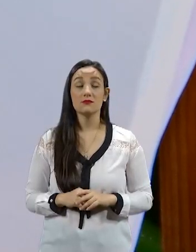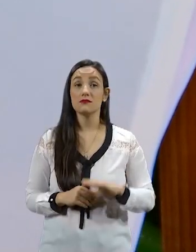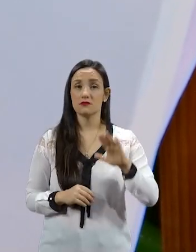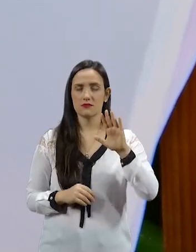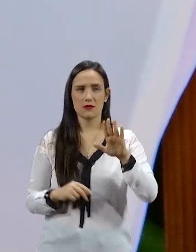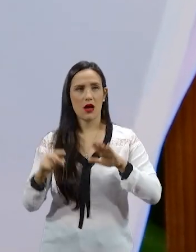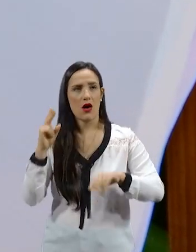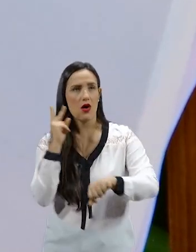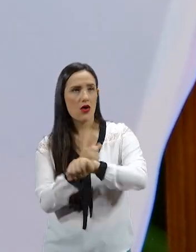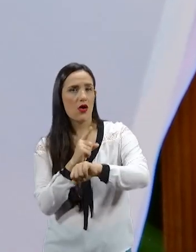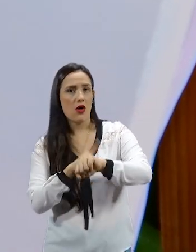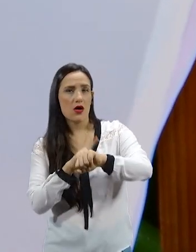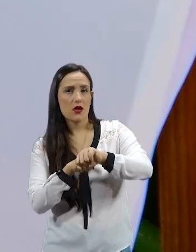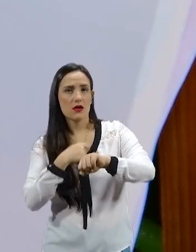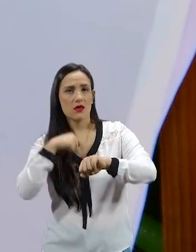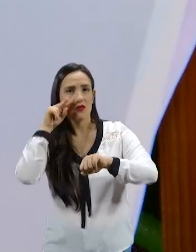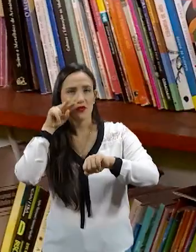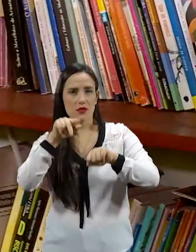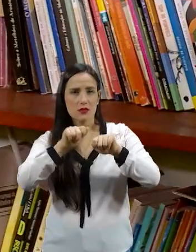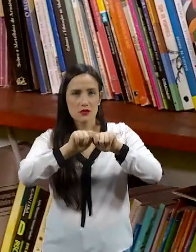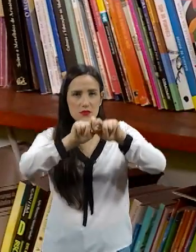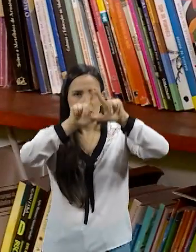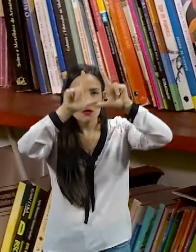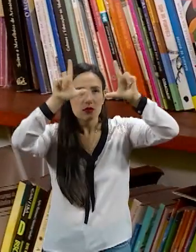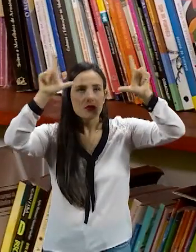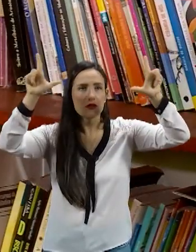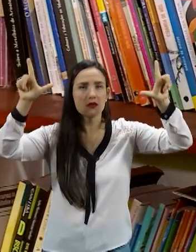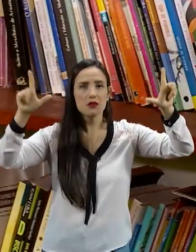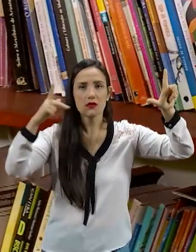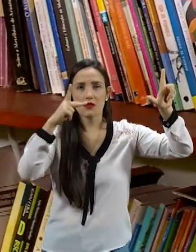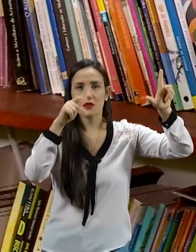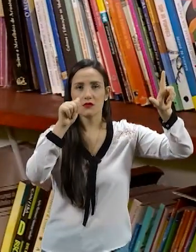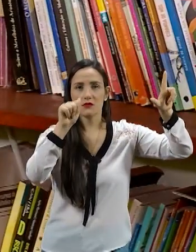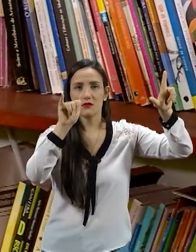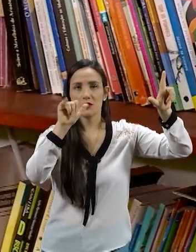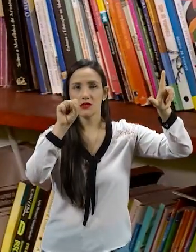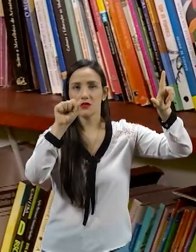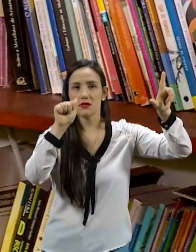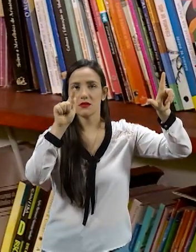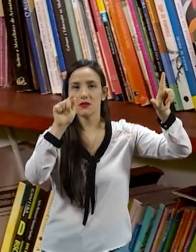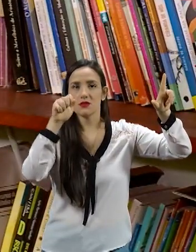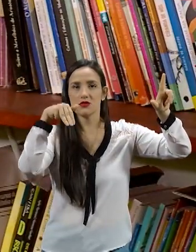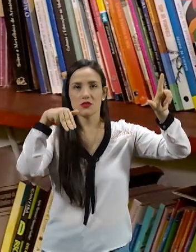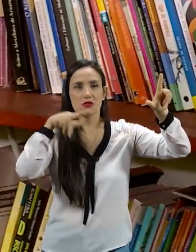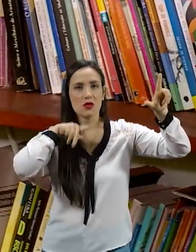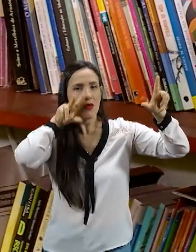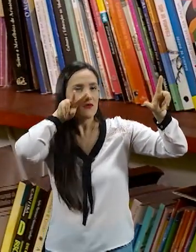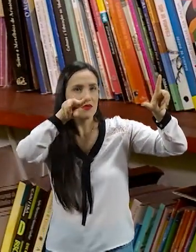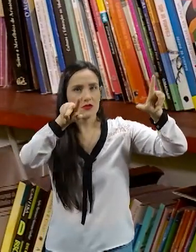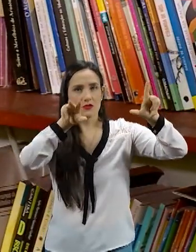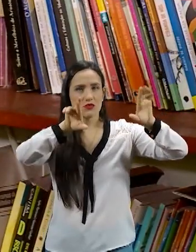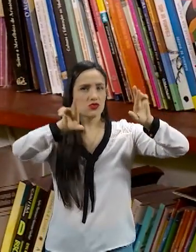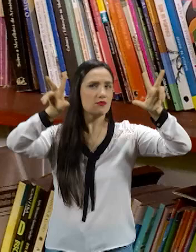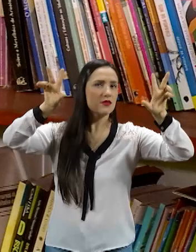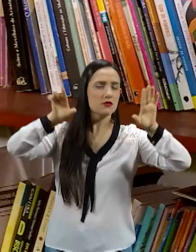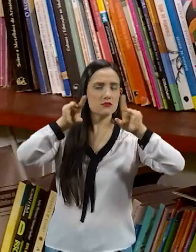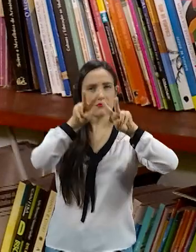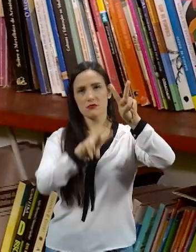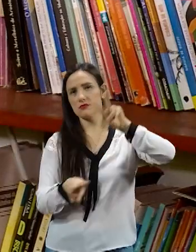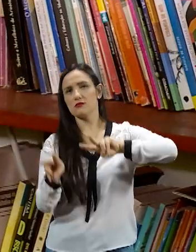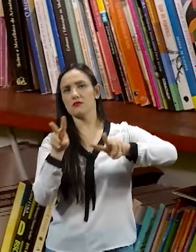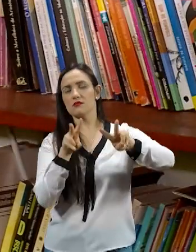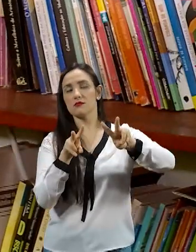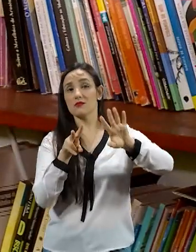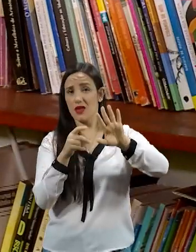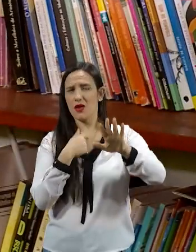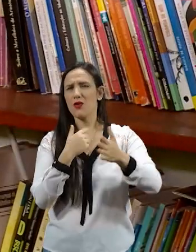A paisagem ela tem sempre um ponto de fuga, uma dimensão, uma perspectiva, né? E isso, para mim, é uma